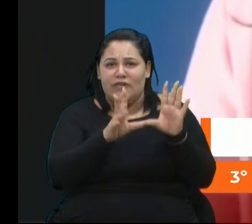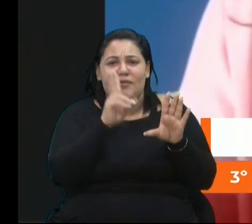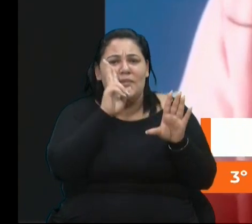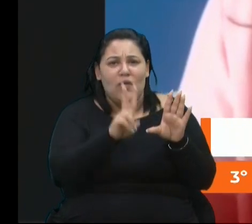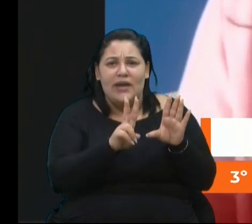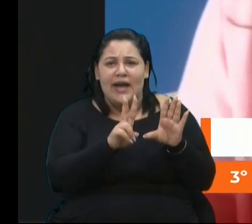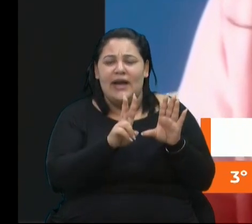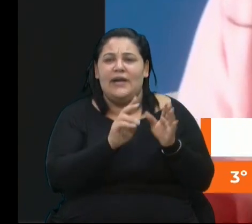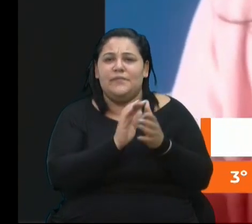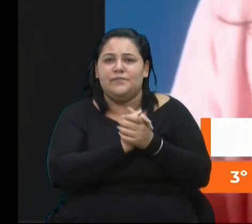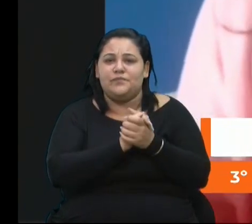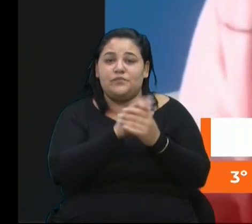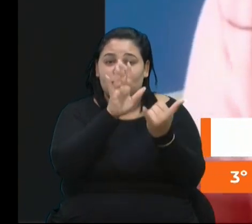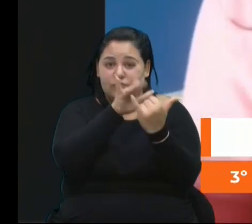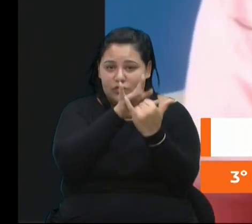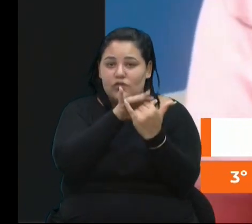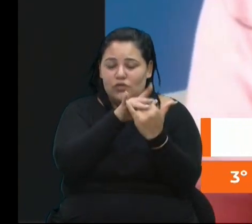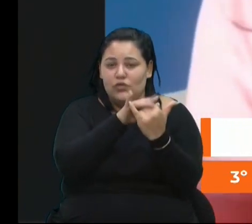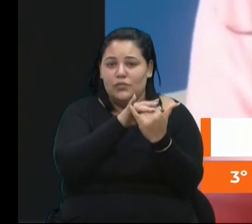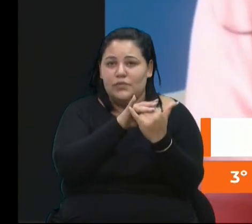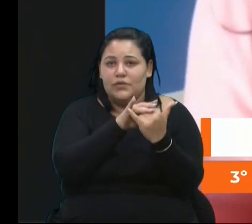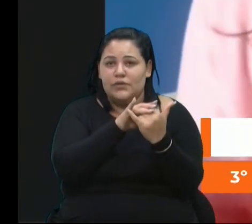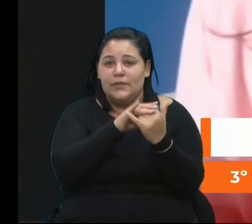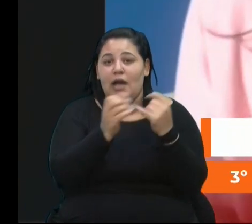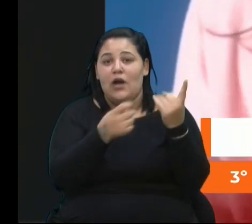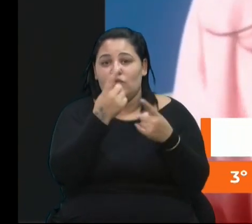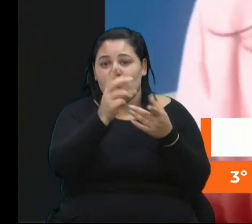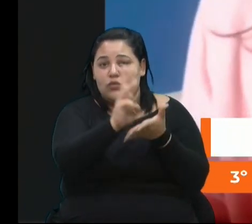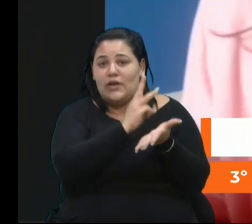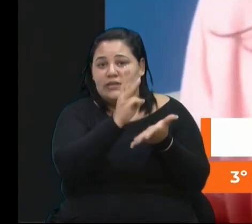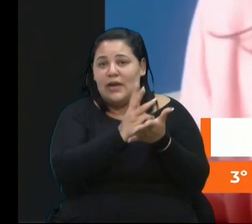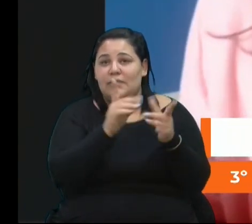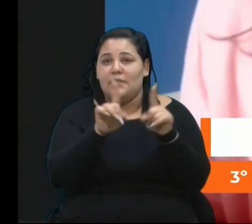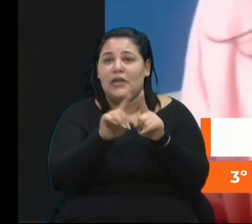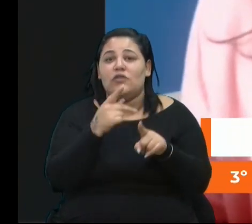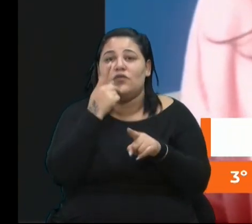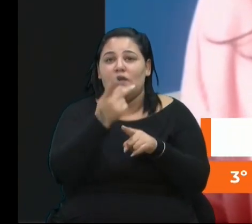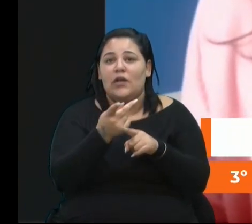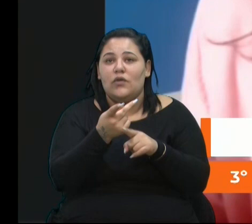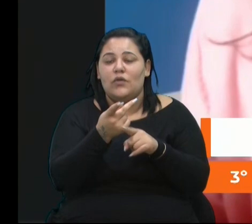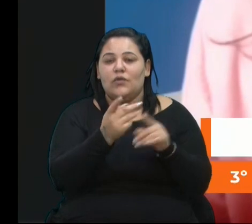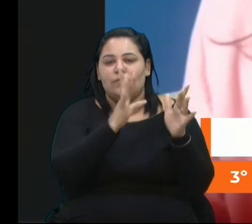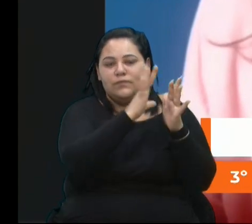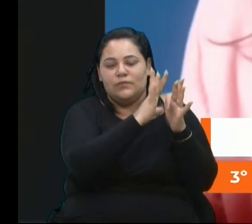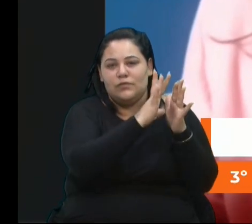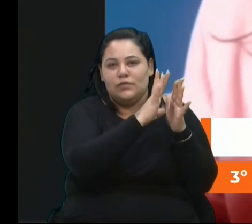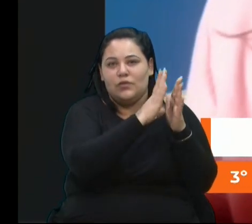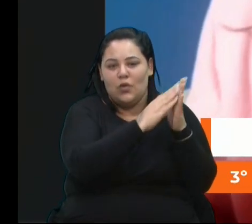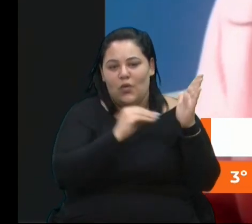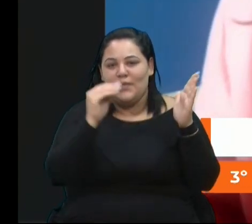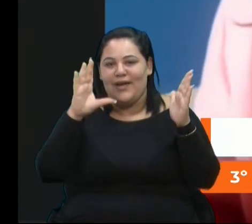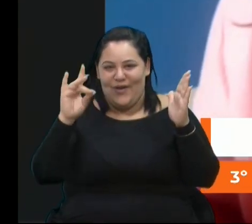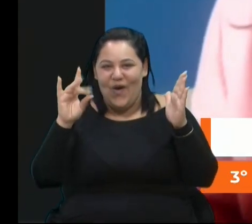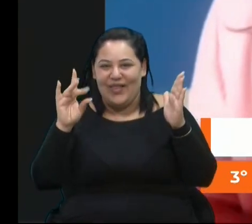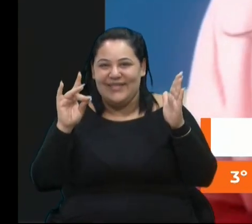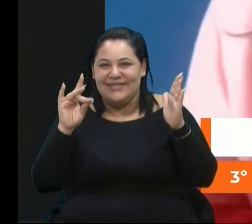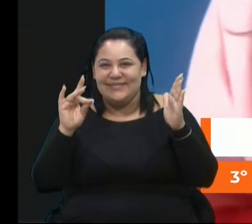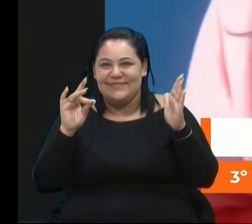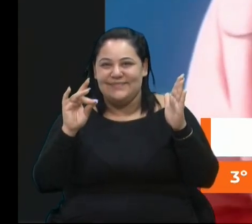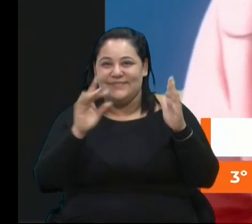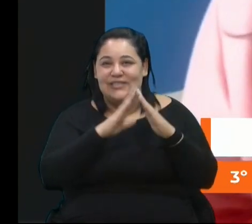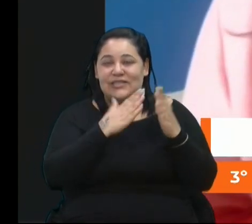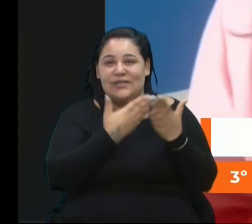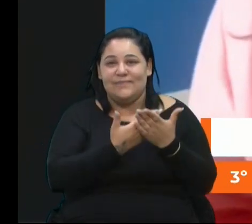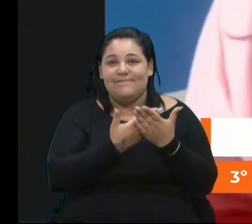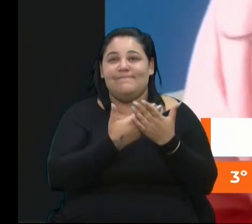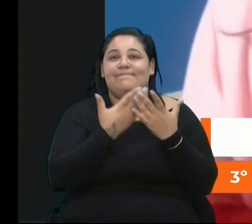olhadinha ali na questão do YouTube, eu recebi alguns aqui por WhatsApp, quando tu falou sobre o Ctrl+C, Ctrl+V do PEI, teve uma mãe que me